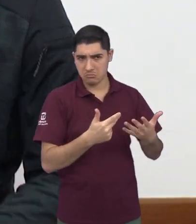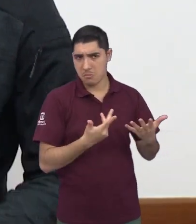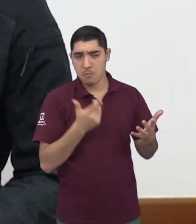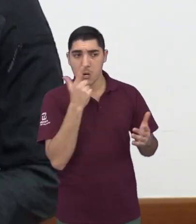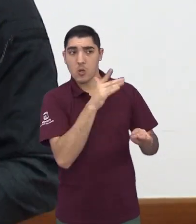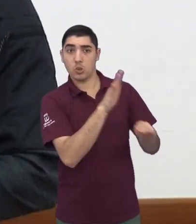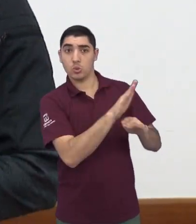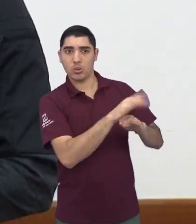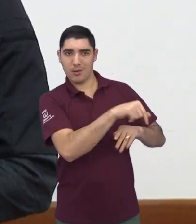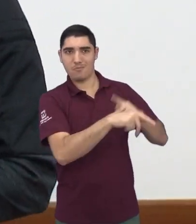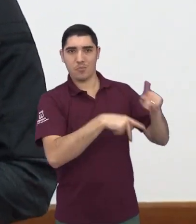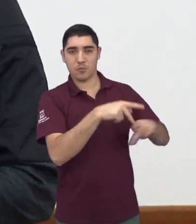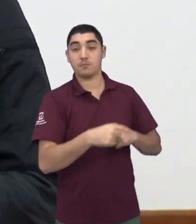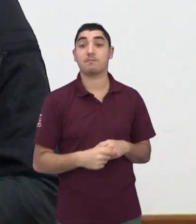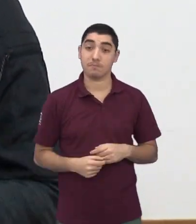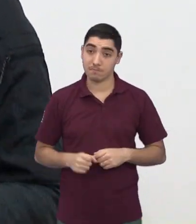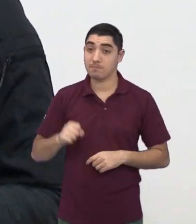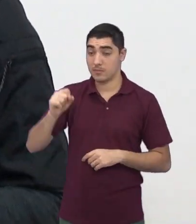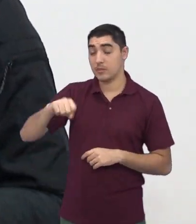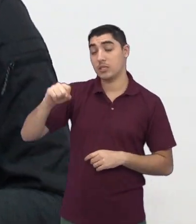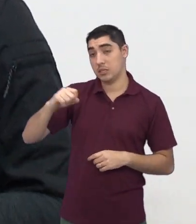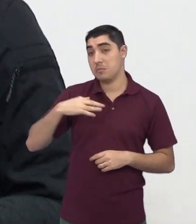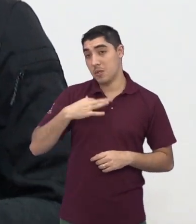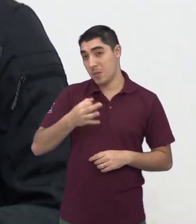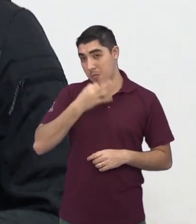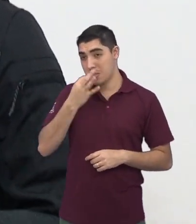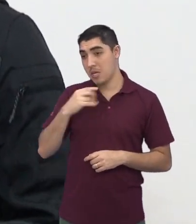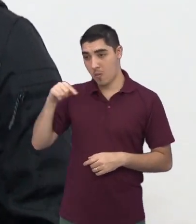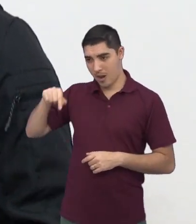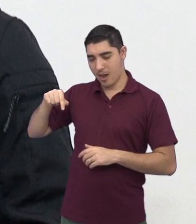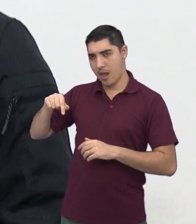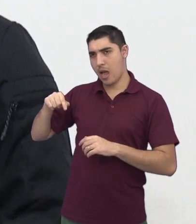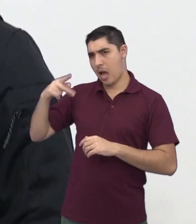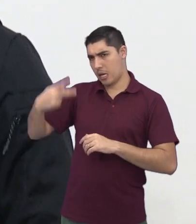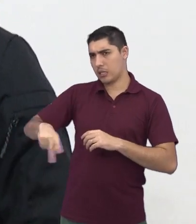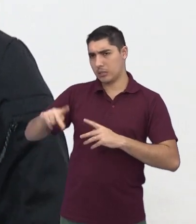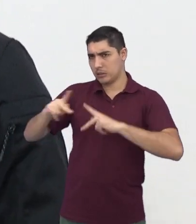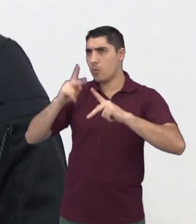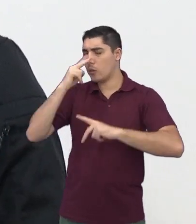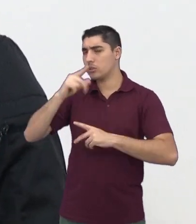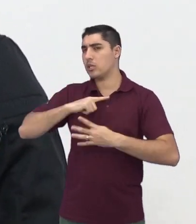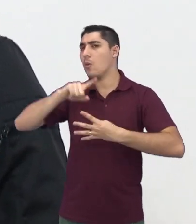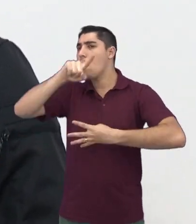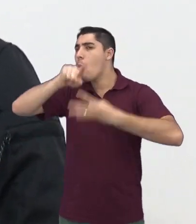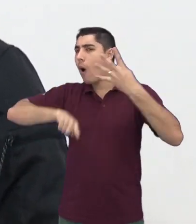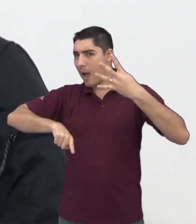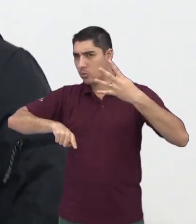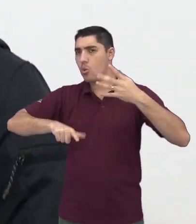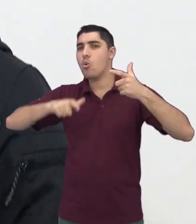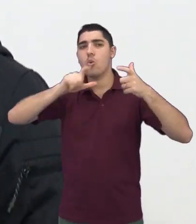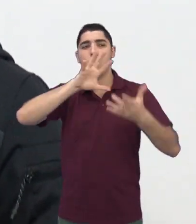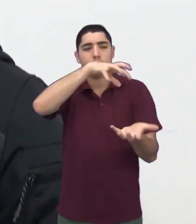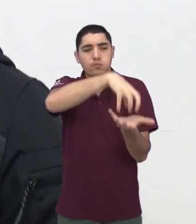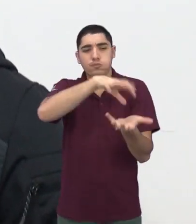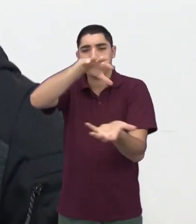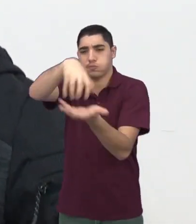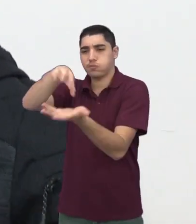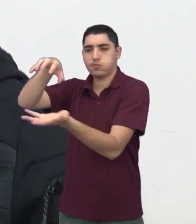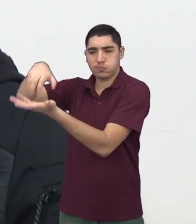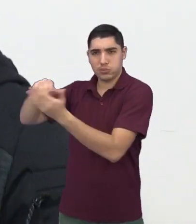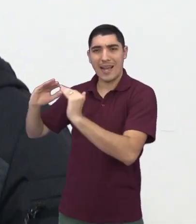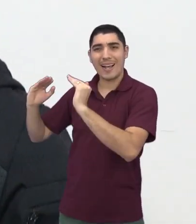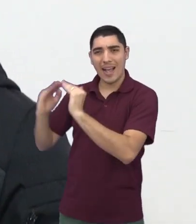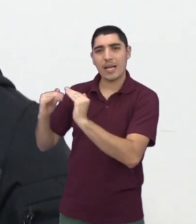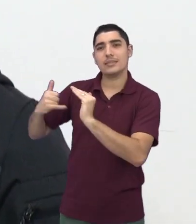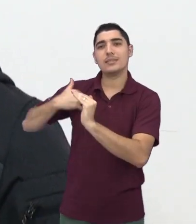Sim, eu acho muito legal que a Casa do Idoso, em São José, se não me engano, tem 4 casas, né? E elas são cheias, porque a